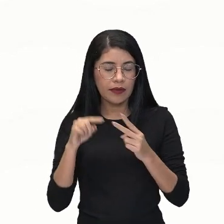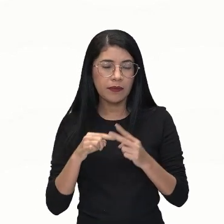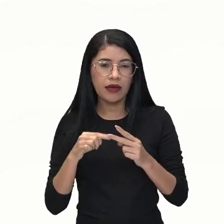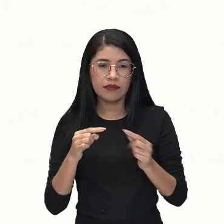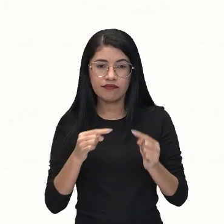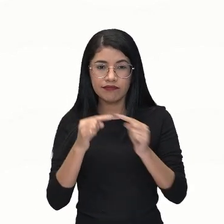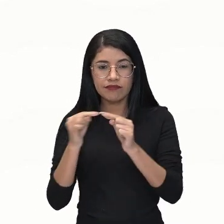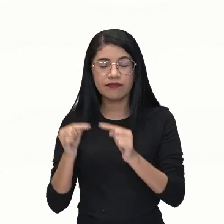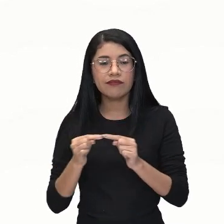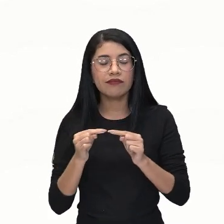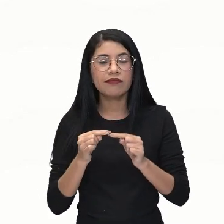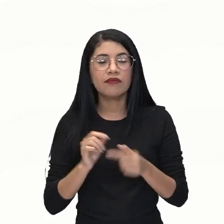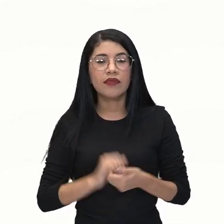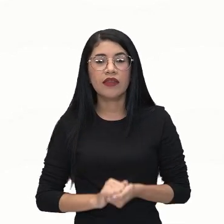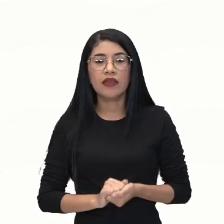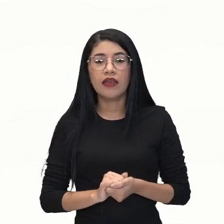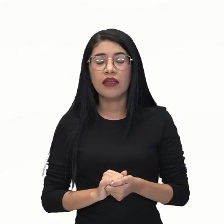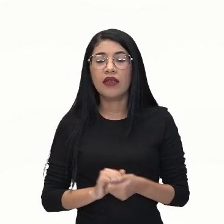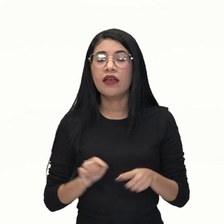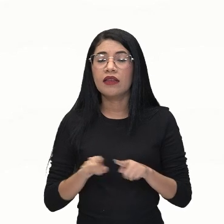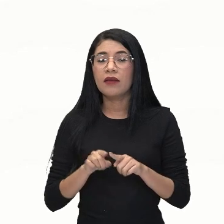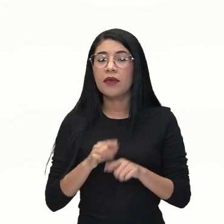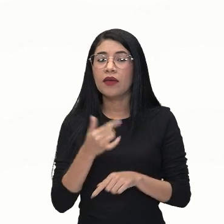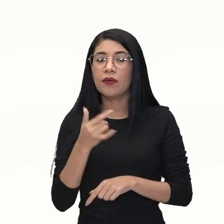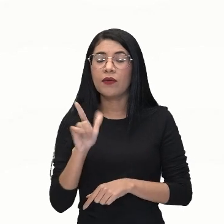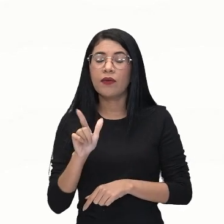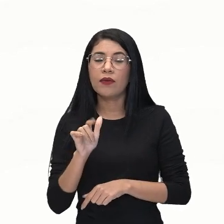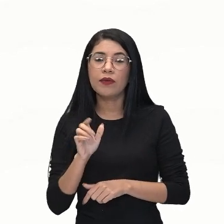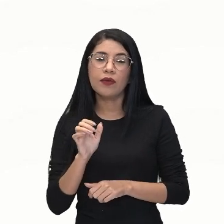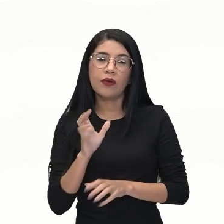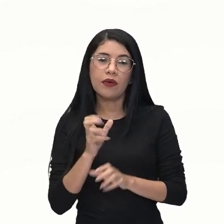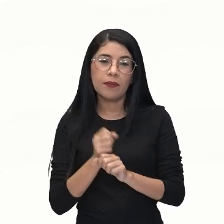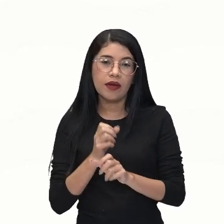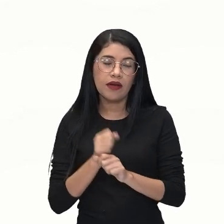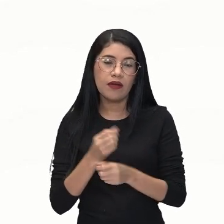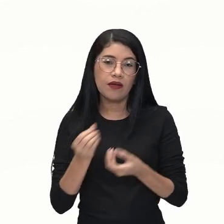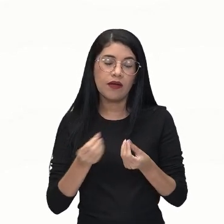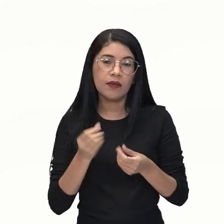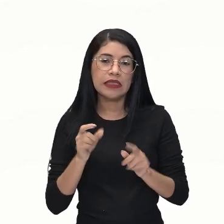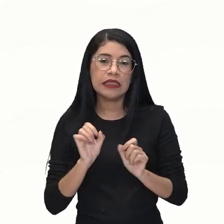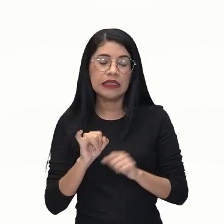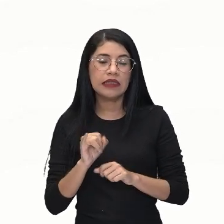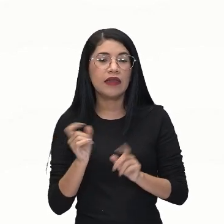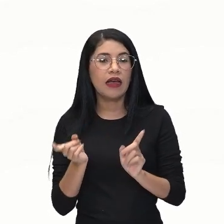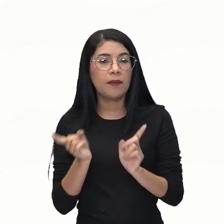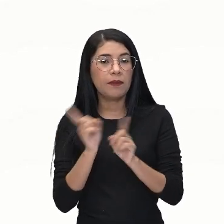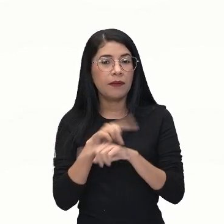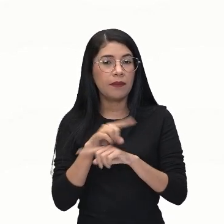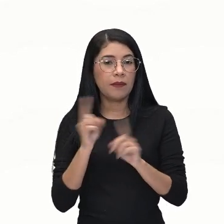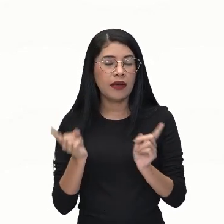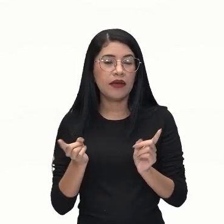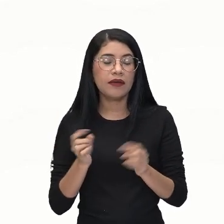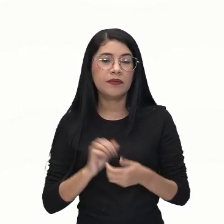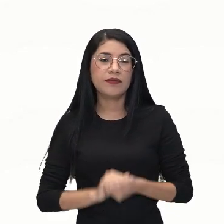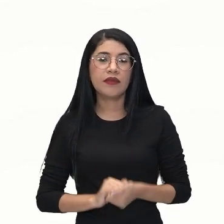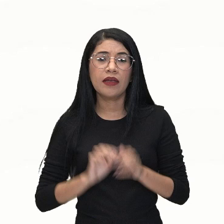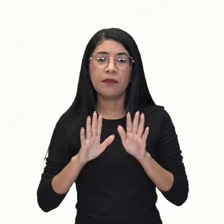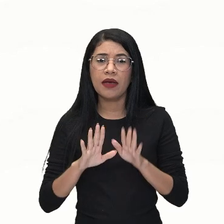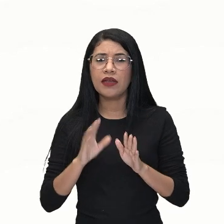A outra opção é quando nós temos aqui, né, as grandezas inversamente. Mas primeiro vamos ver aqui